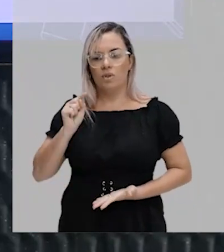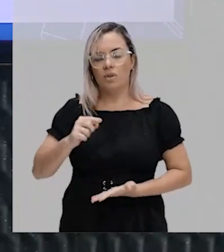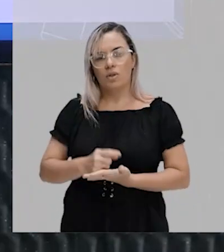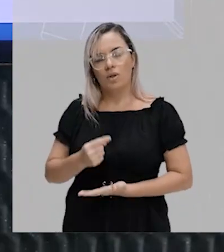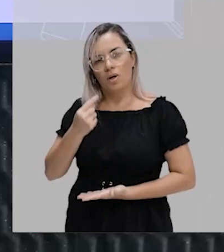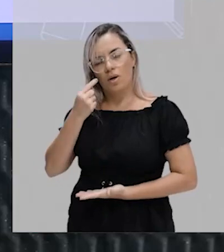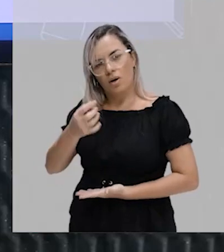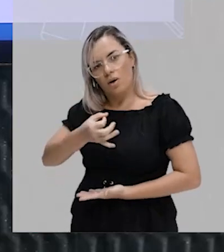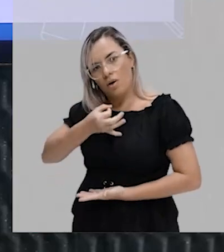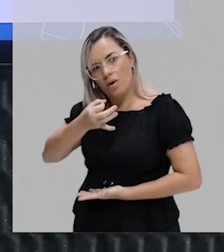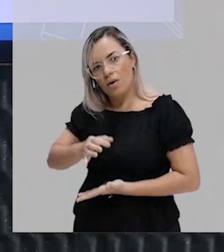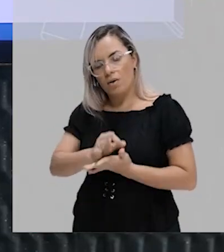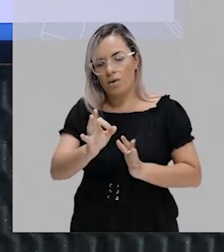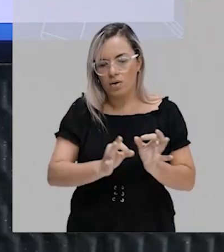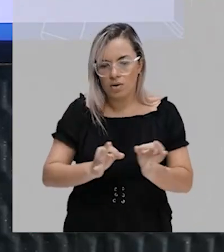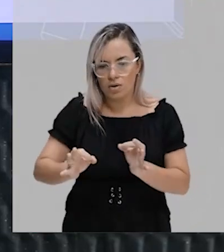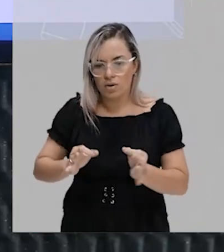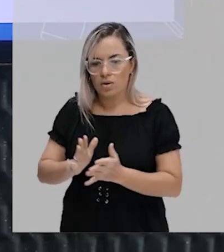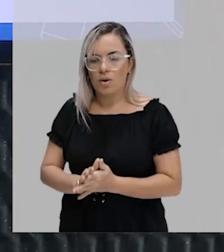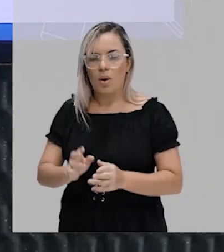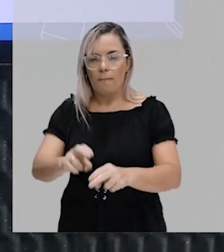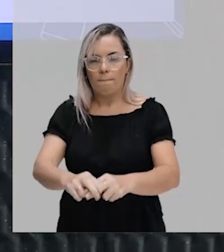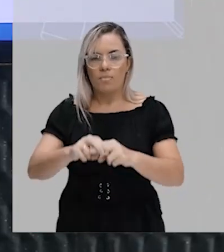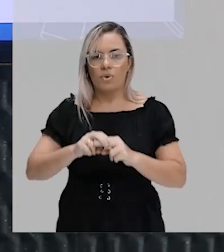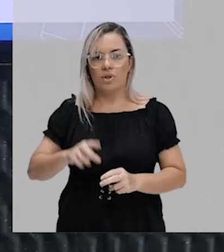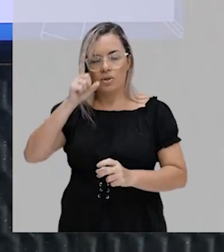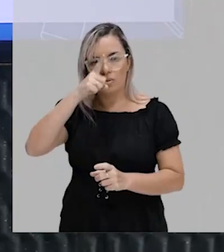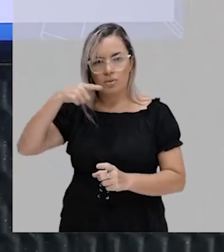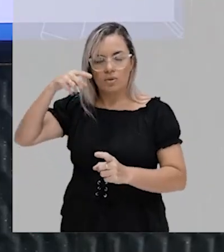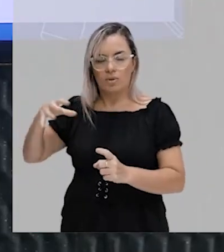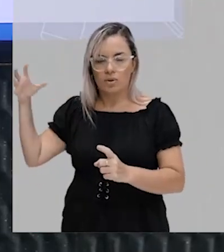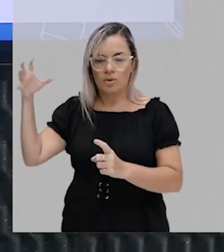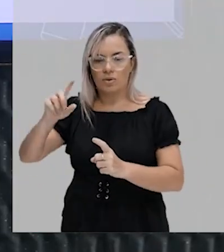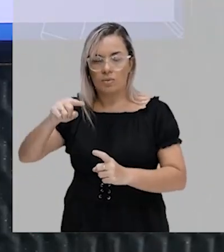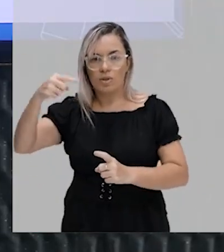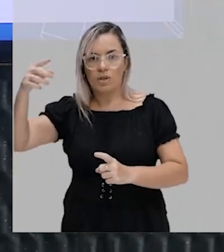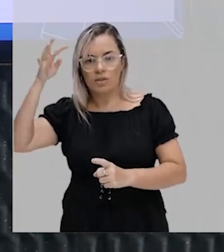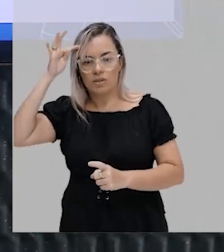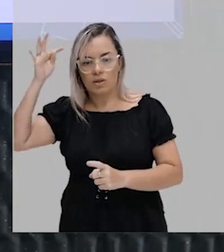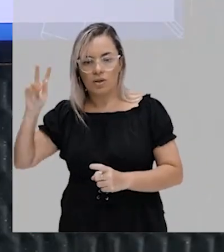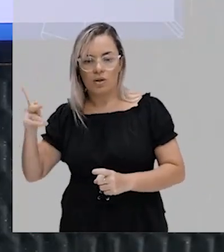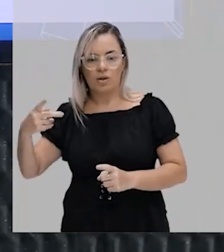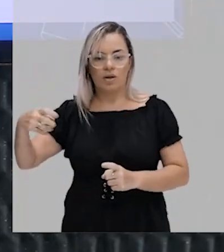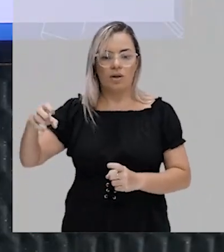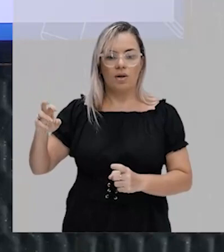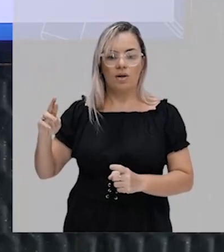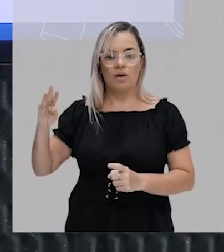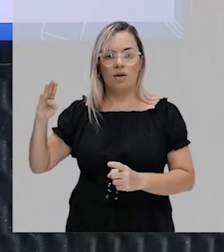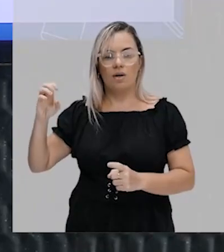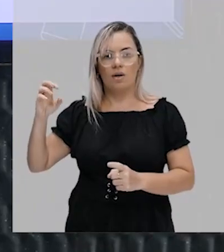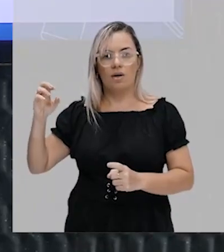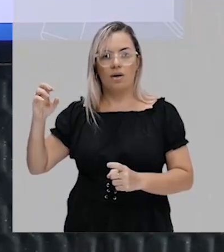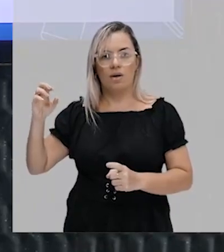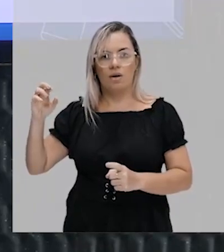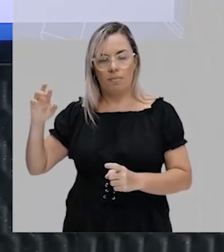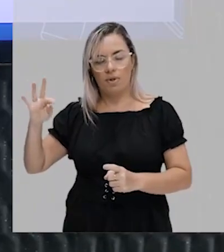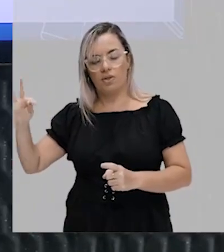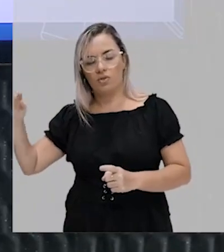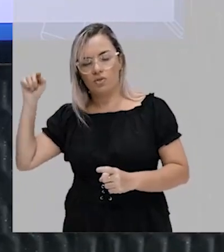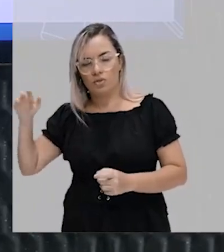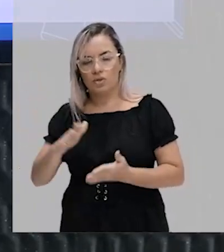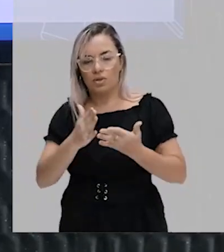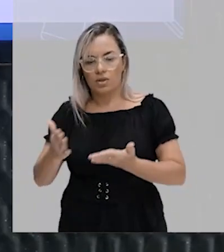e o Durkheim também se influencia por essas ideias do Herbert Spencer, ok? Também podemos incluir na lista